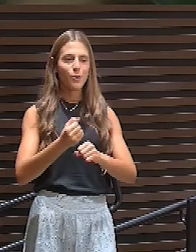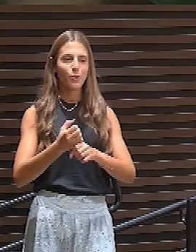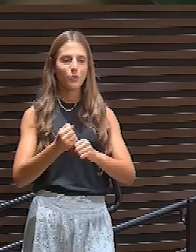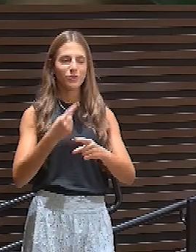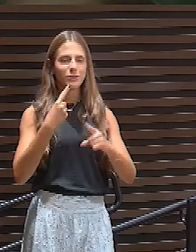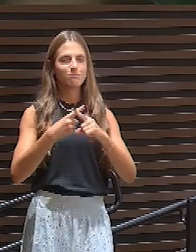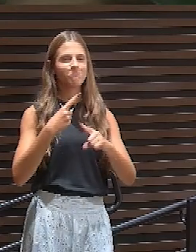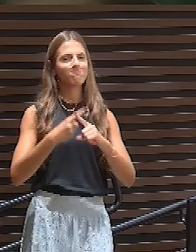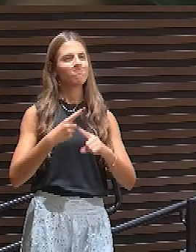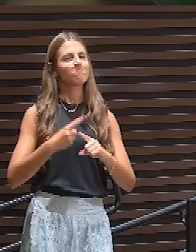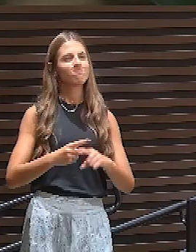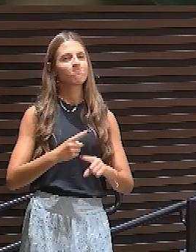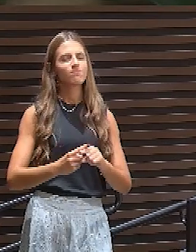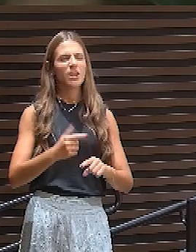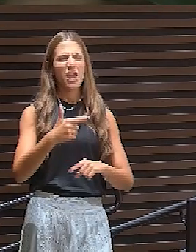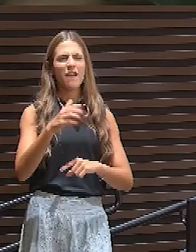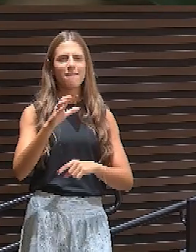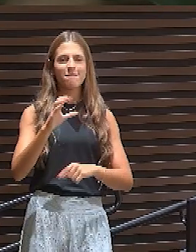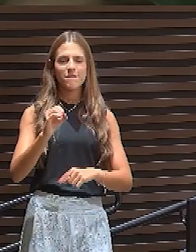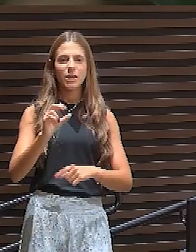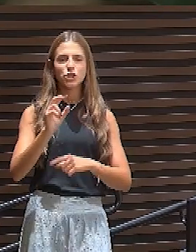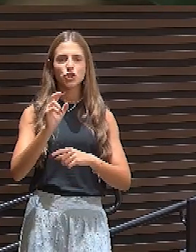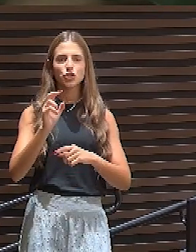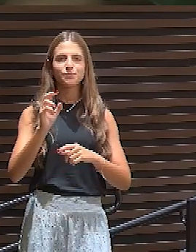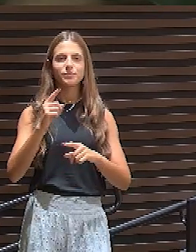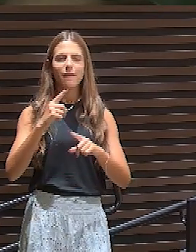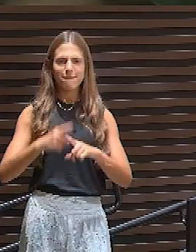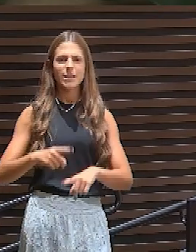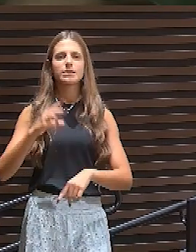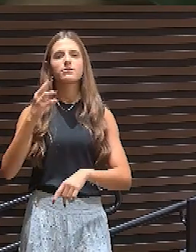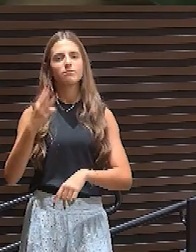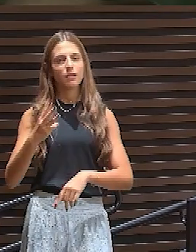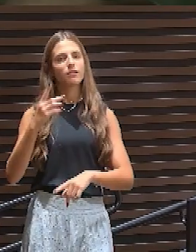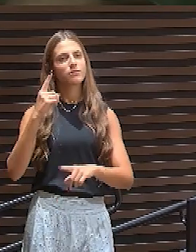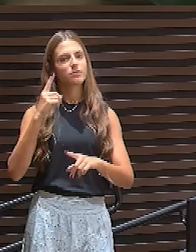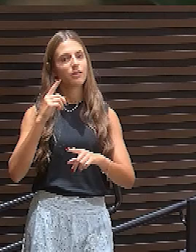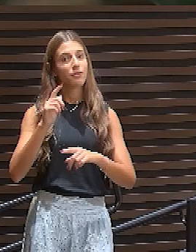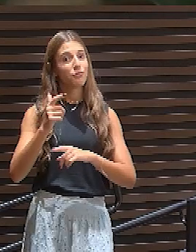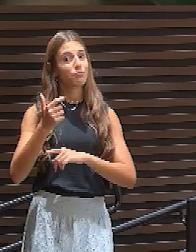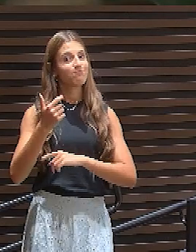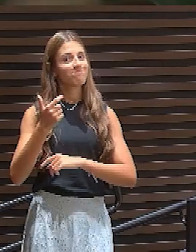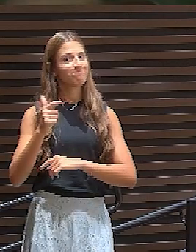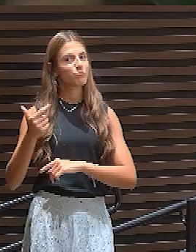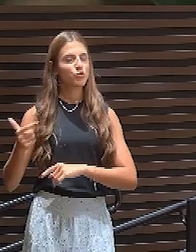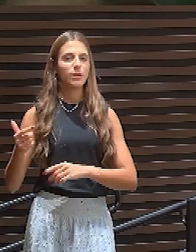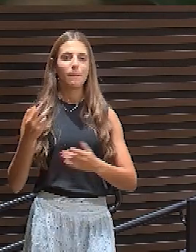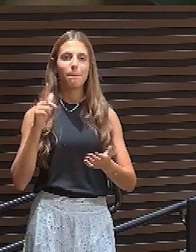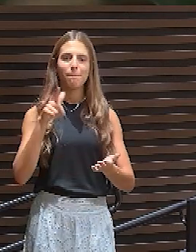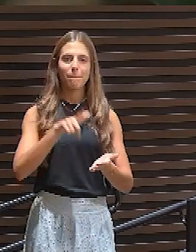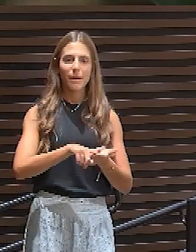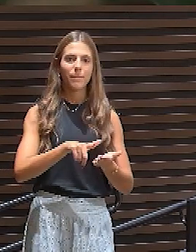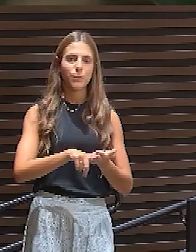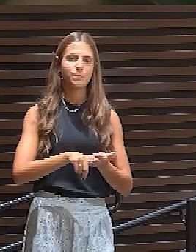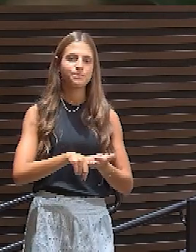20 números vezes 3 números sem papel.